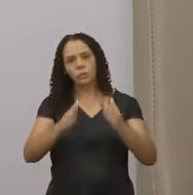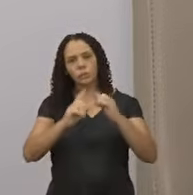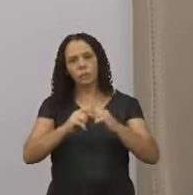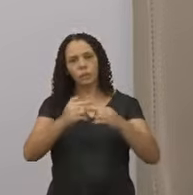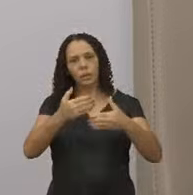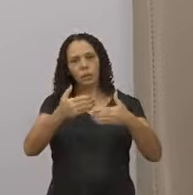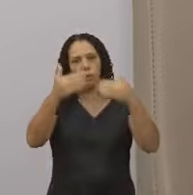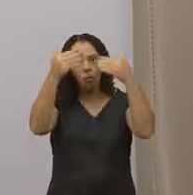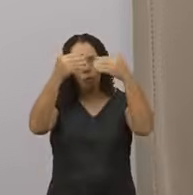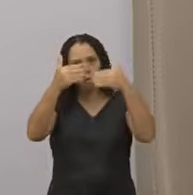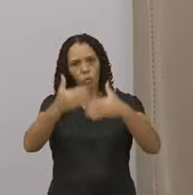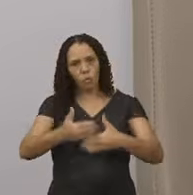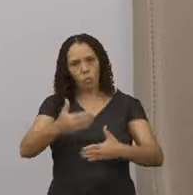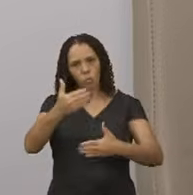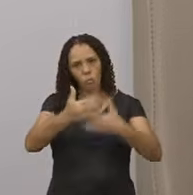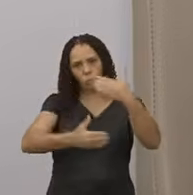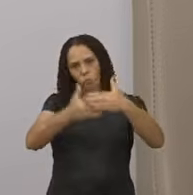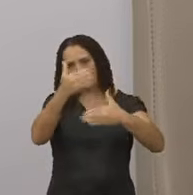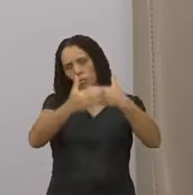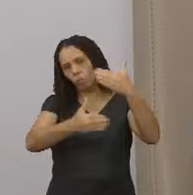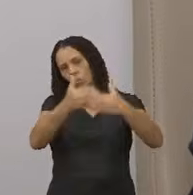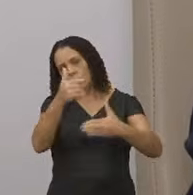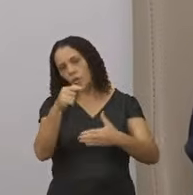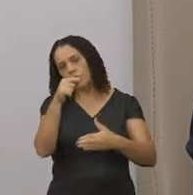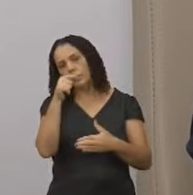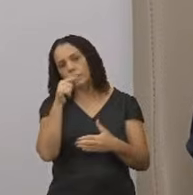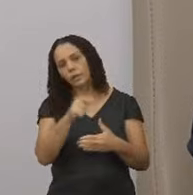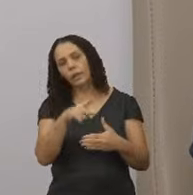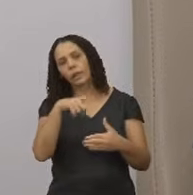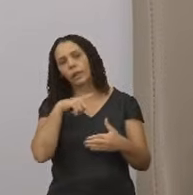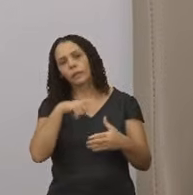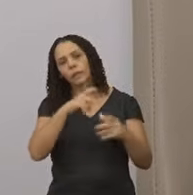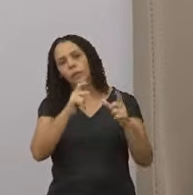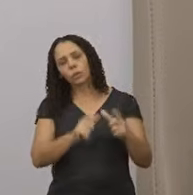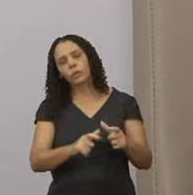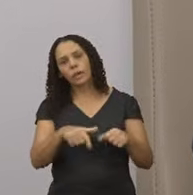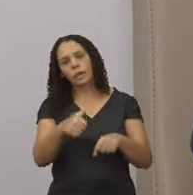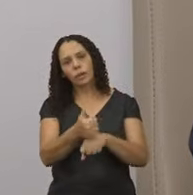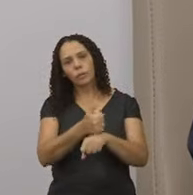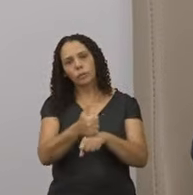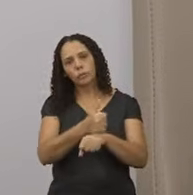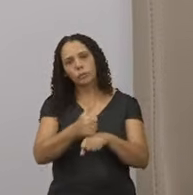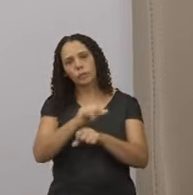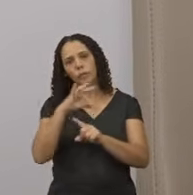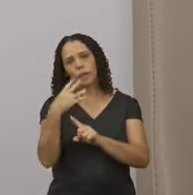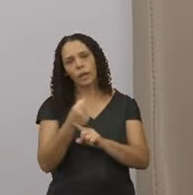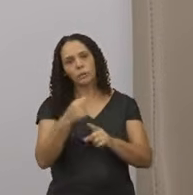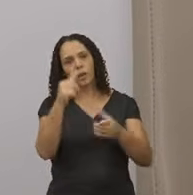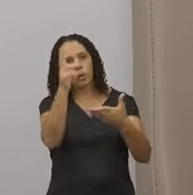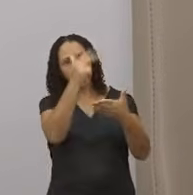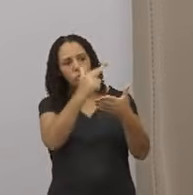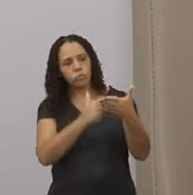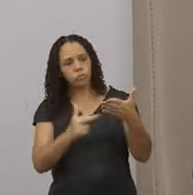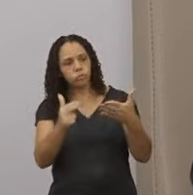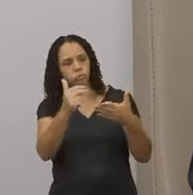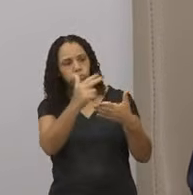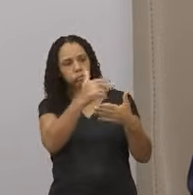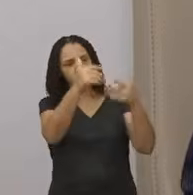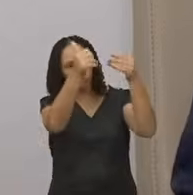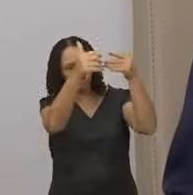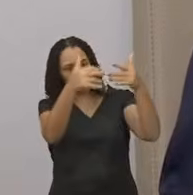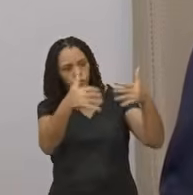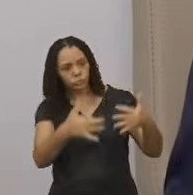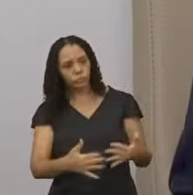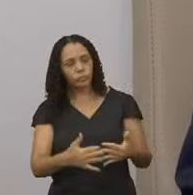separado por quadrantes, espaço para os artistas colocarem a sua obra. Desde 2021, eu venho